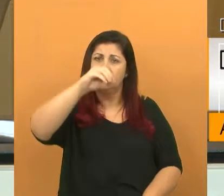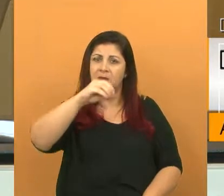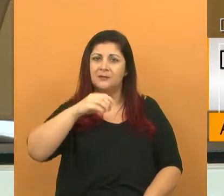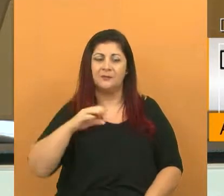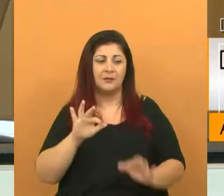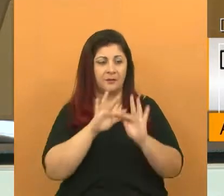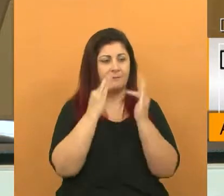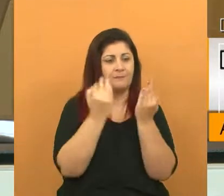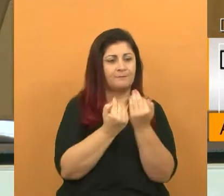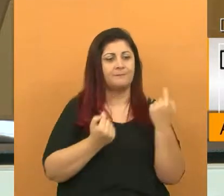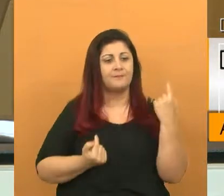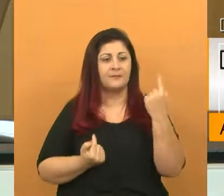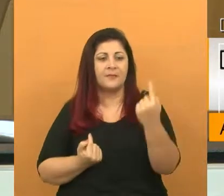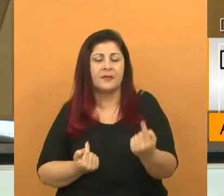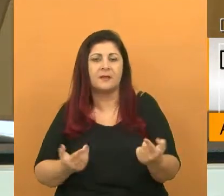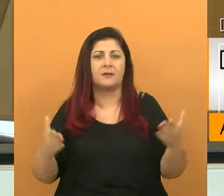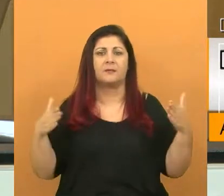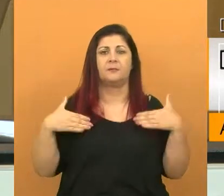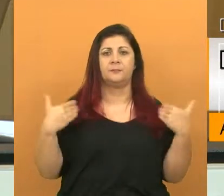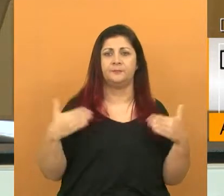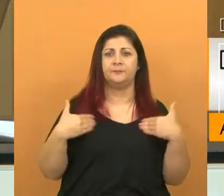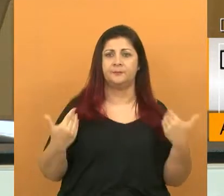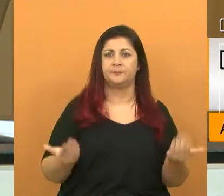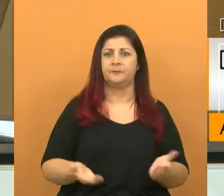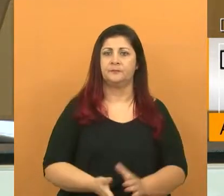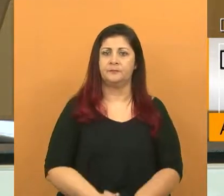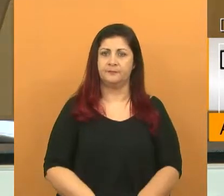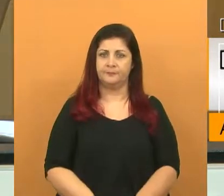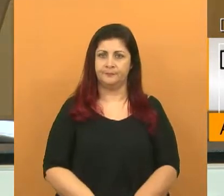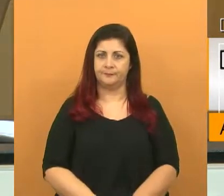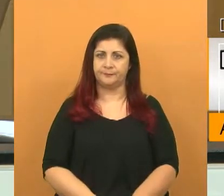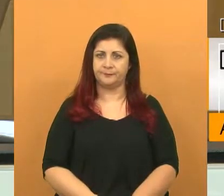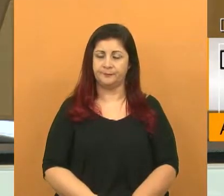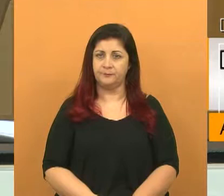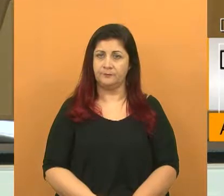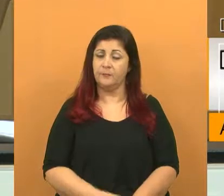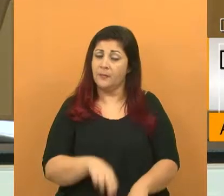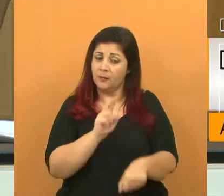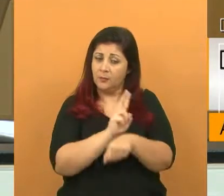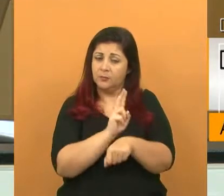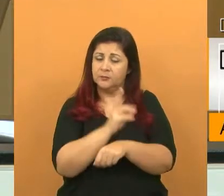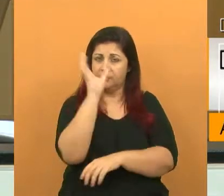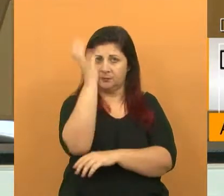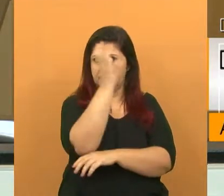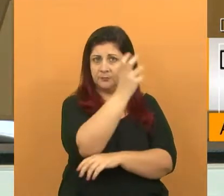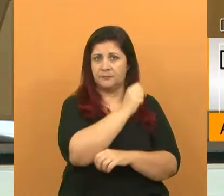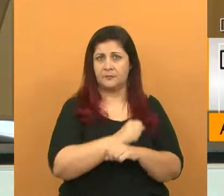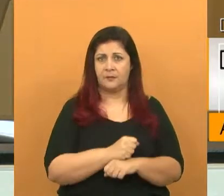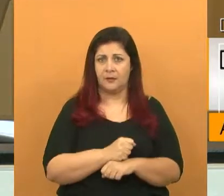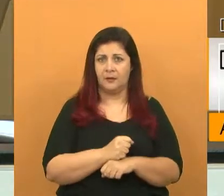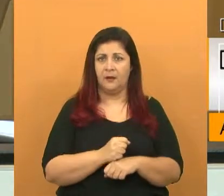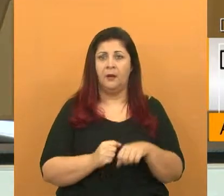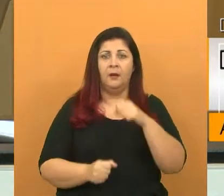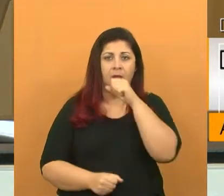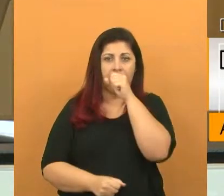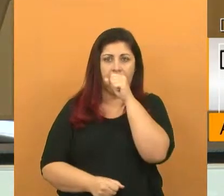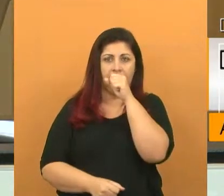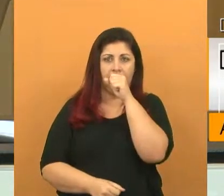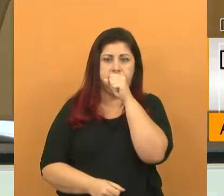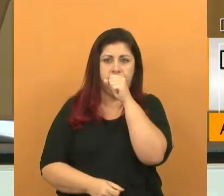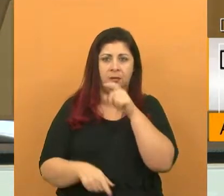famílias um ponto é de preservação ambiental assim também a